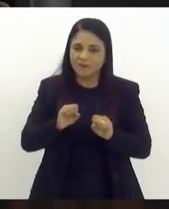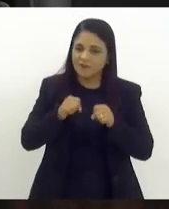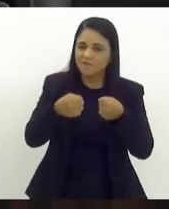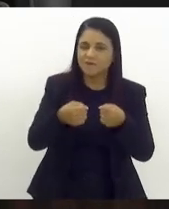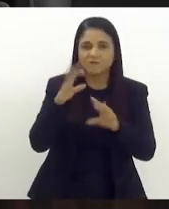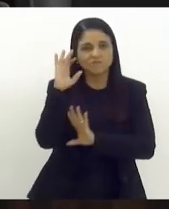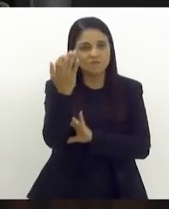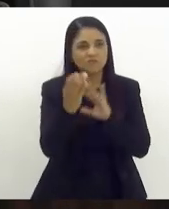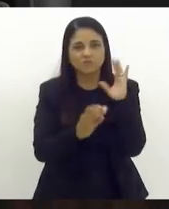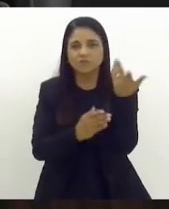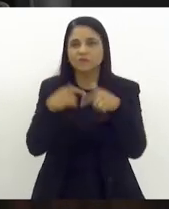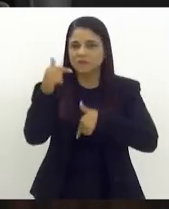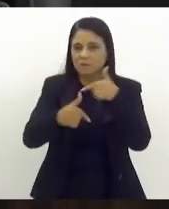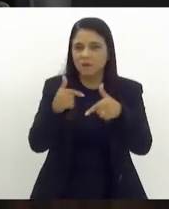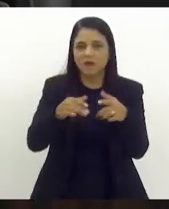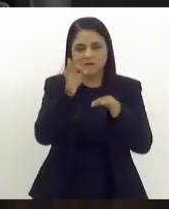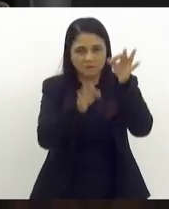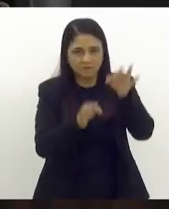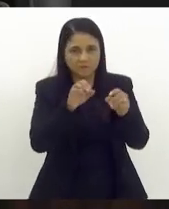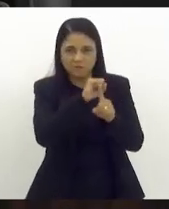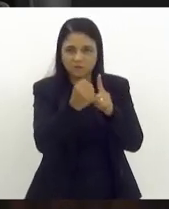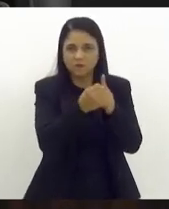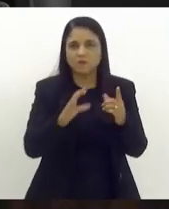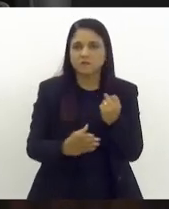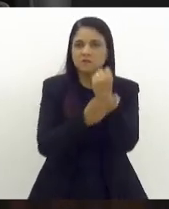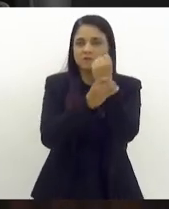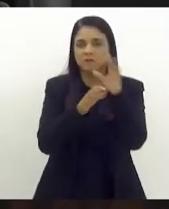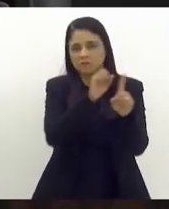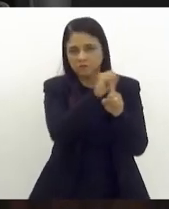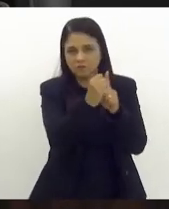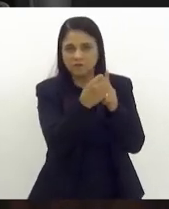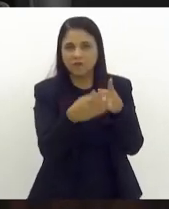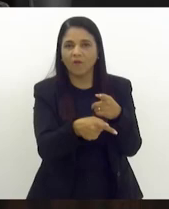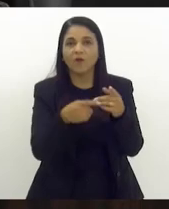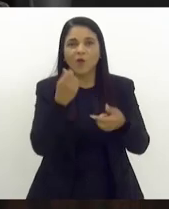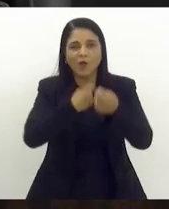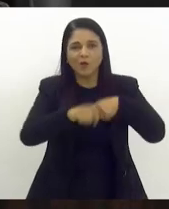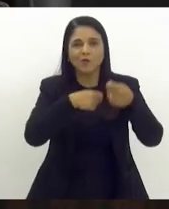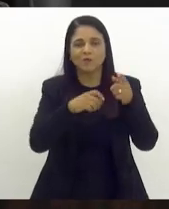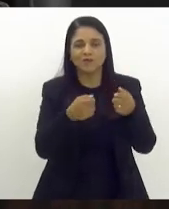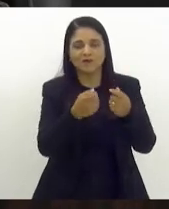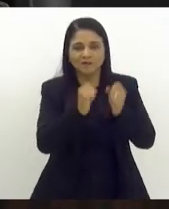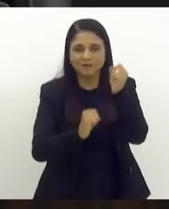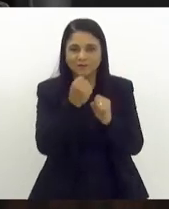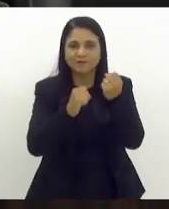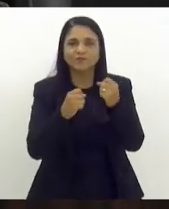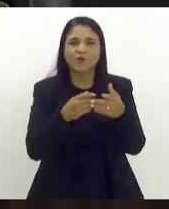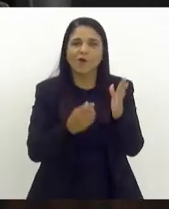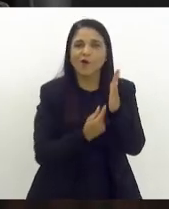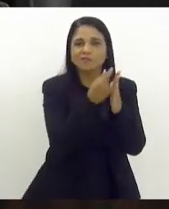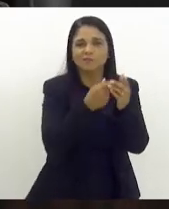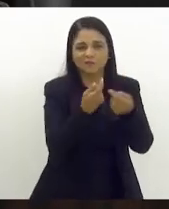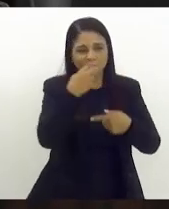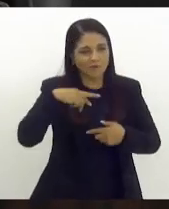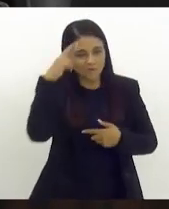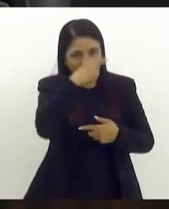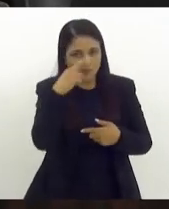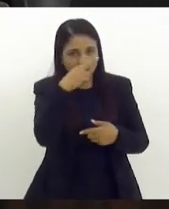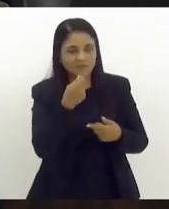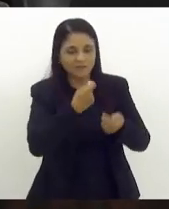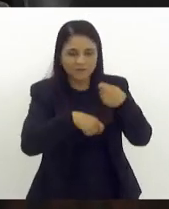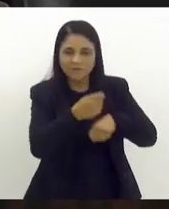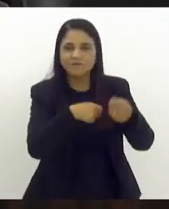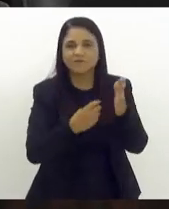do meio ambiente, de trabalho, legislação social, seguridade social, economia, indústria e comércio, orçamento, finanças, fiscalização financeira